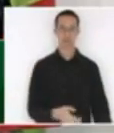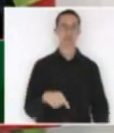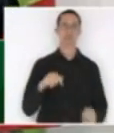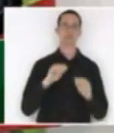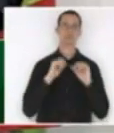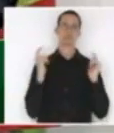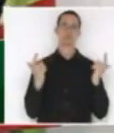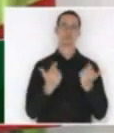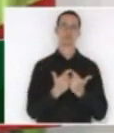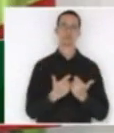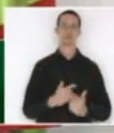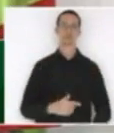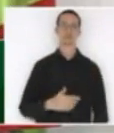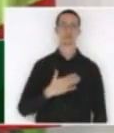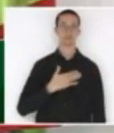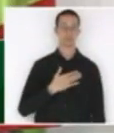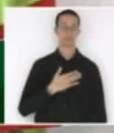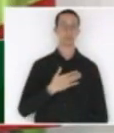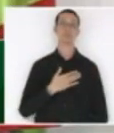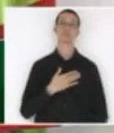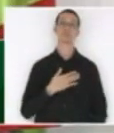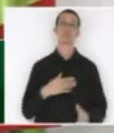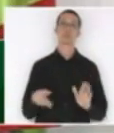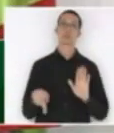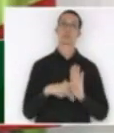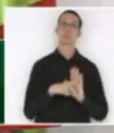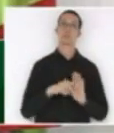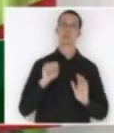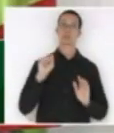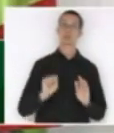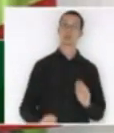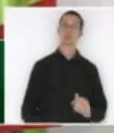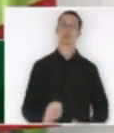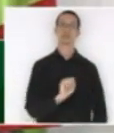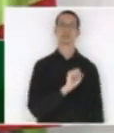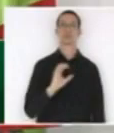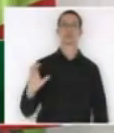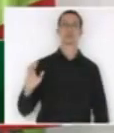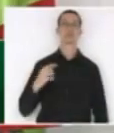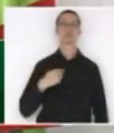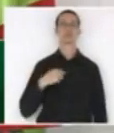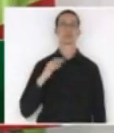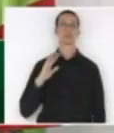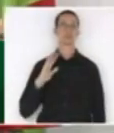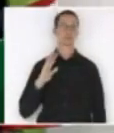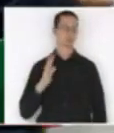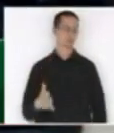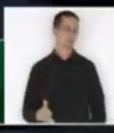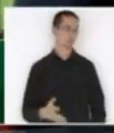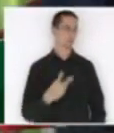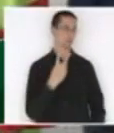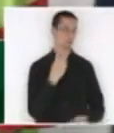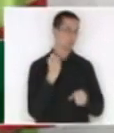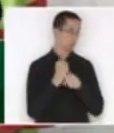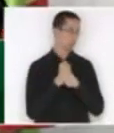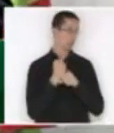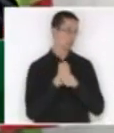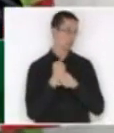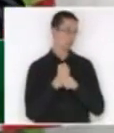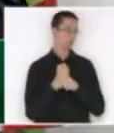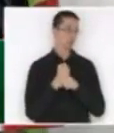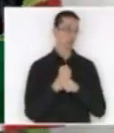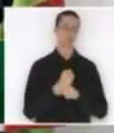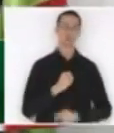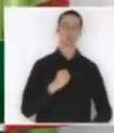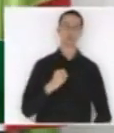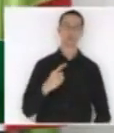somos do Sul, e presidente Ana Paula, tive a oportunidade, por 2 anos que passamos como